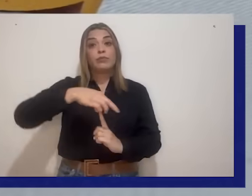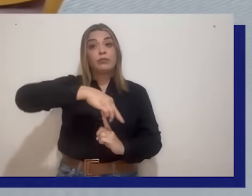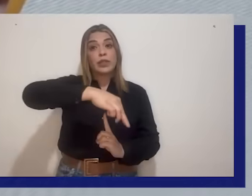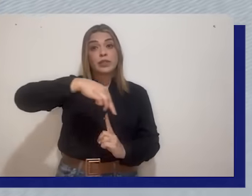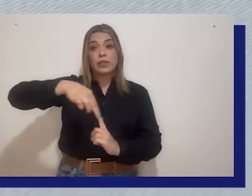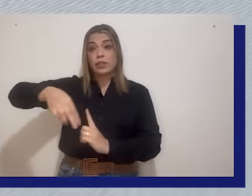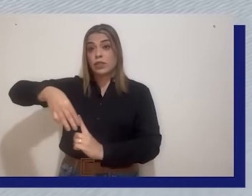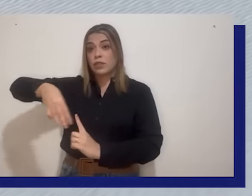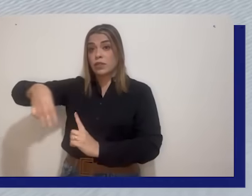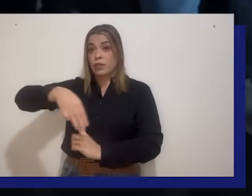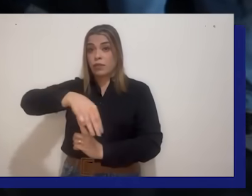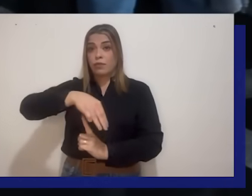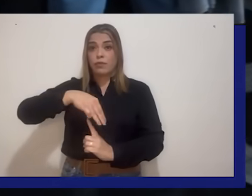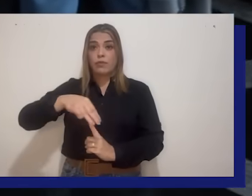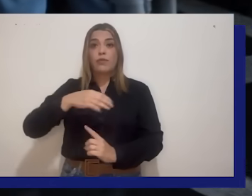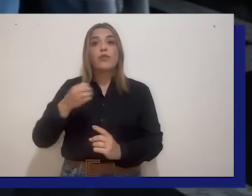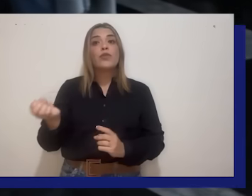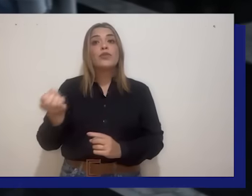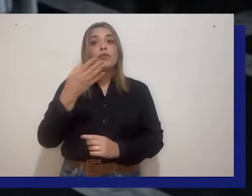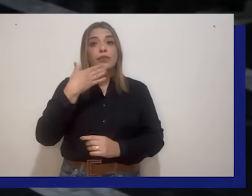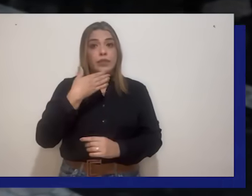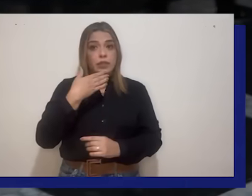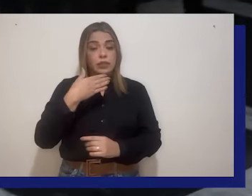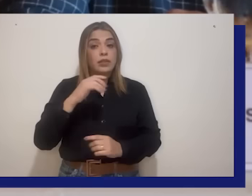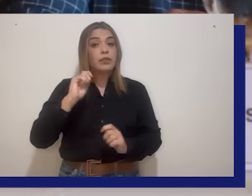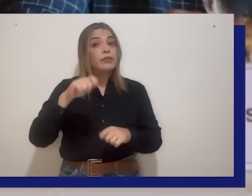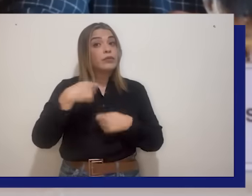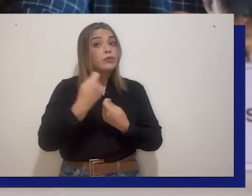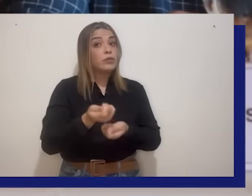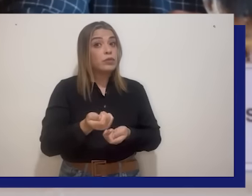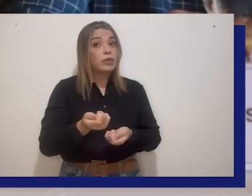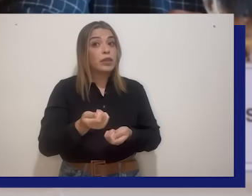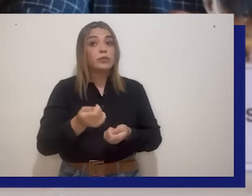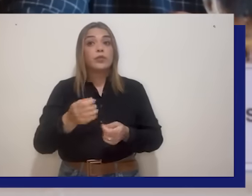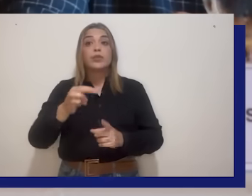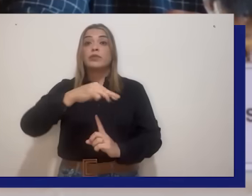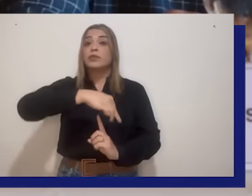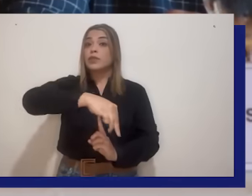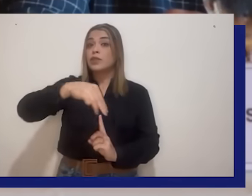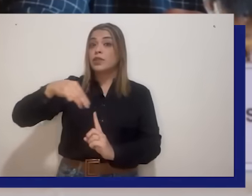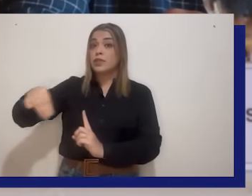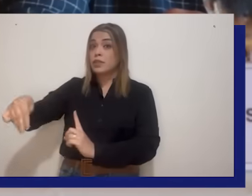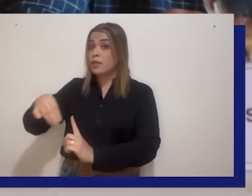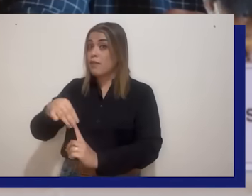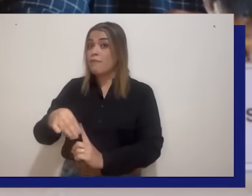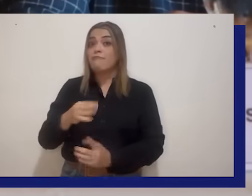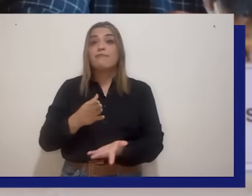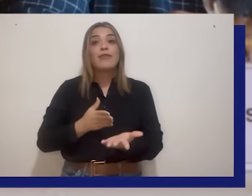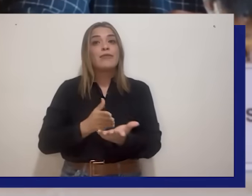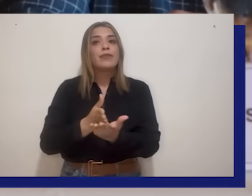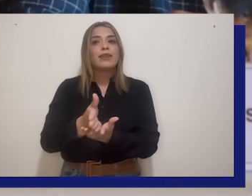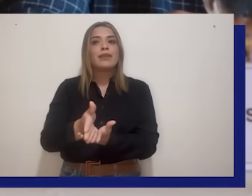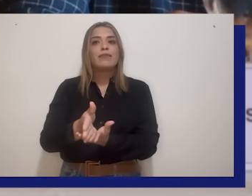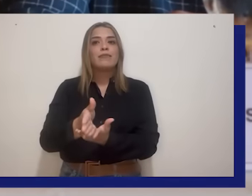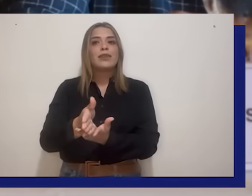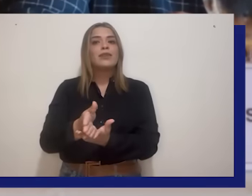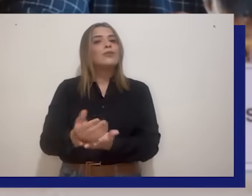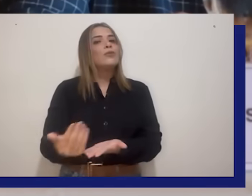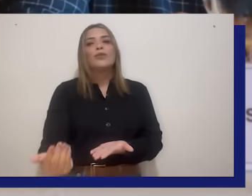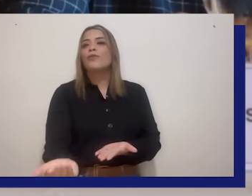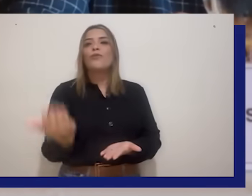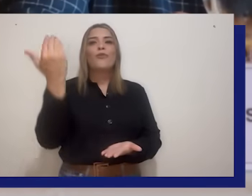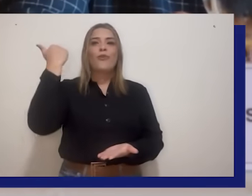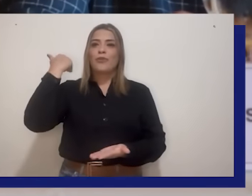relacionados às inovações e desafios na mediação de conflitos. A mediação realmente é um caminho